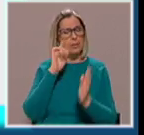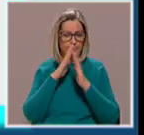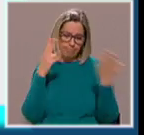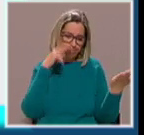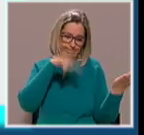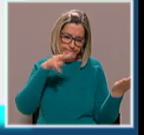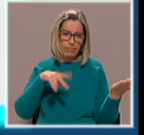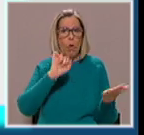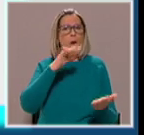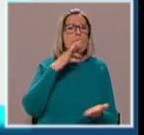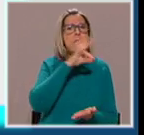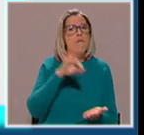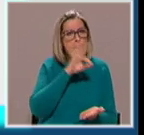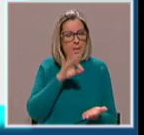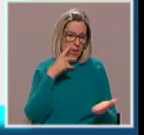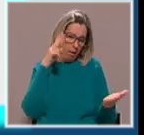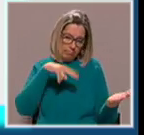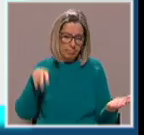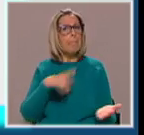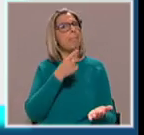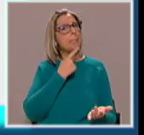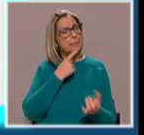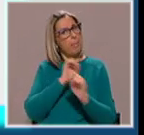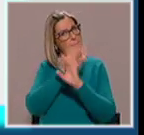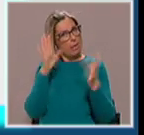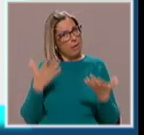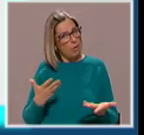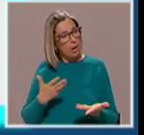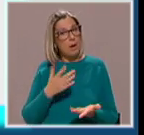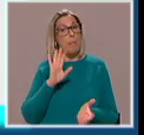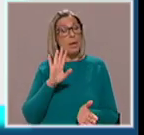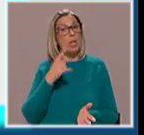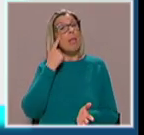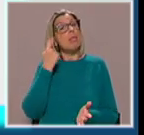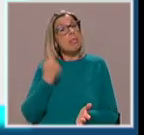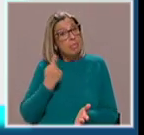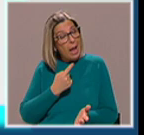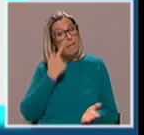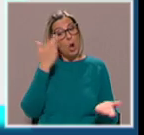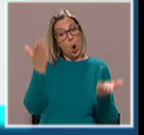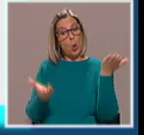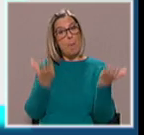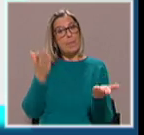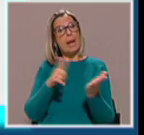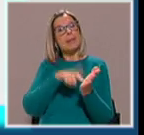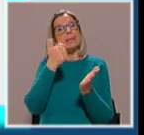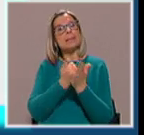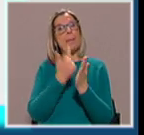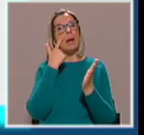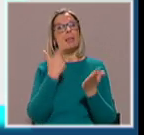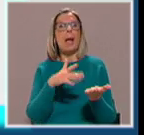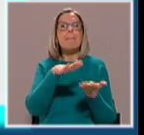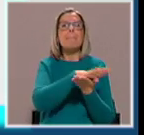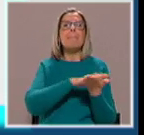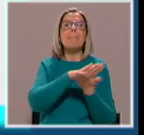teus familiares. Acima de tudo, lembra-te que os resultados devem ser comparados com os valores de referência, para